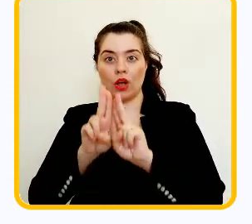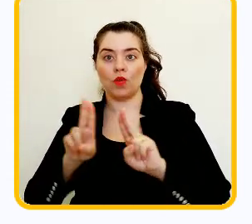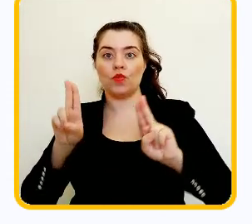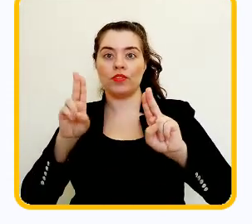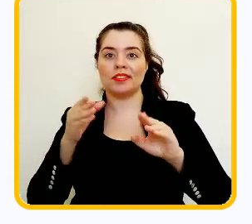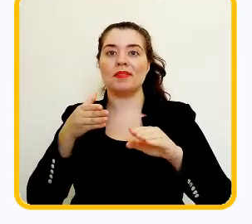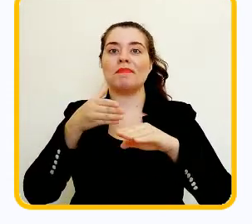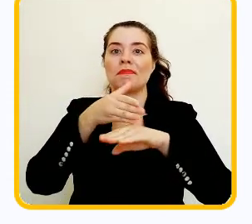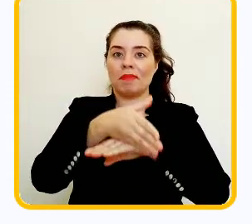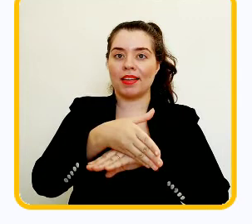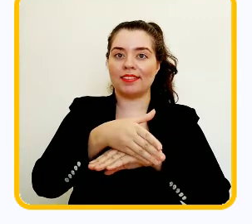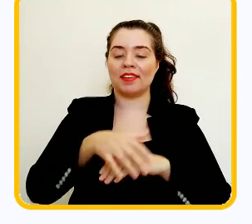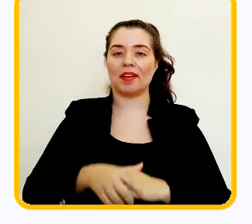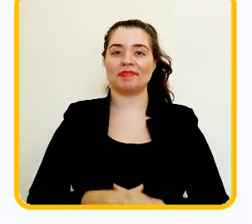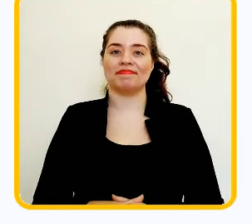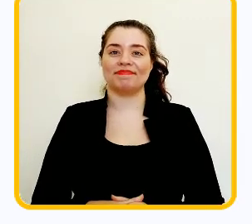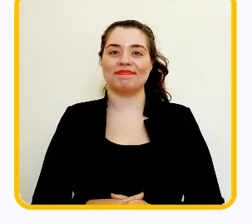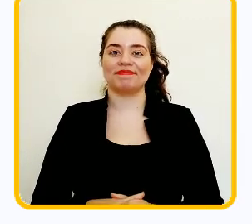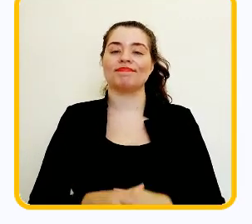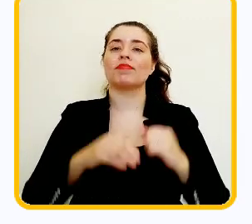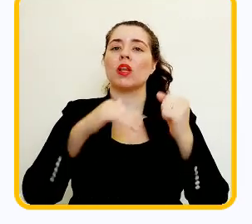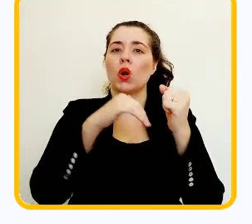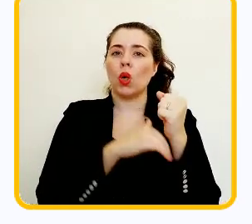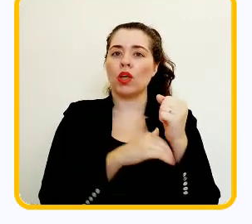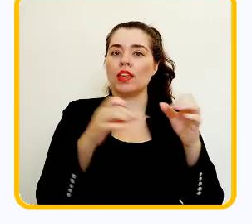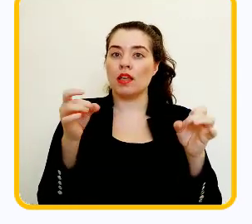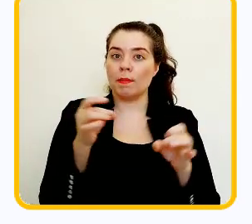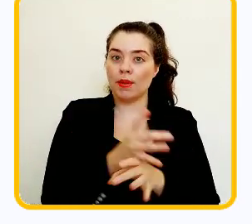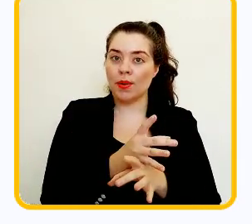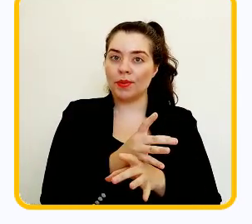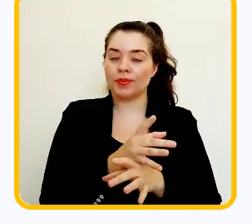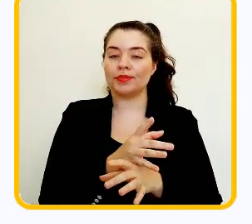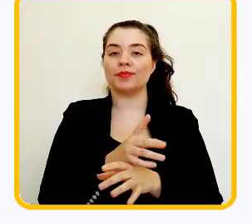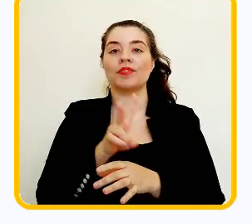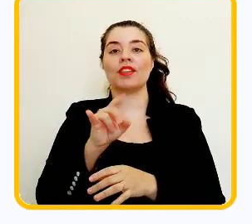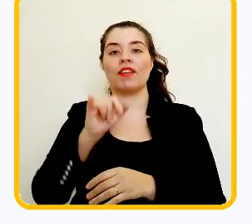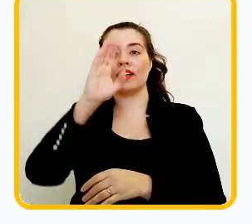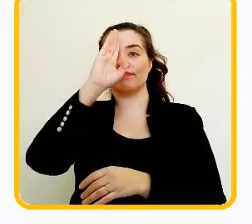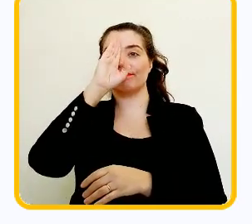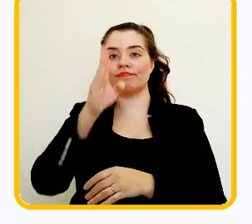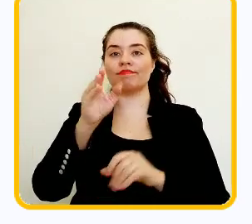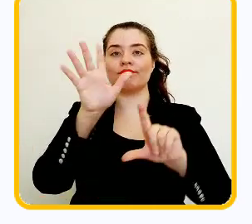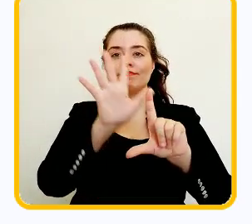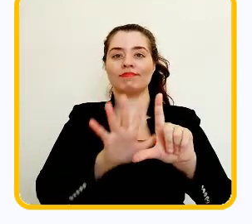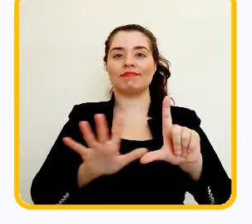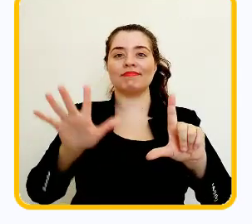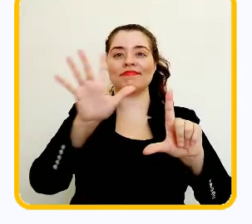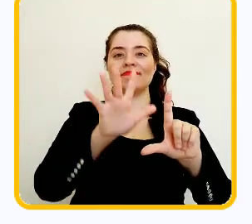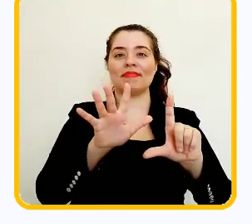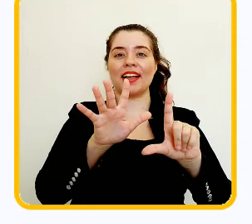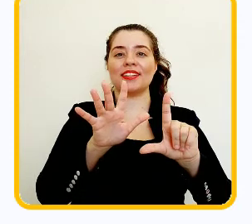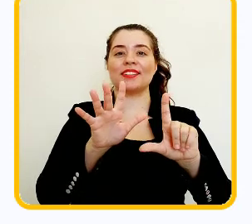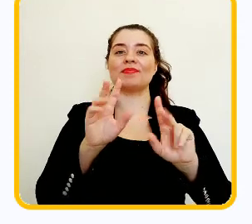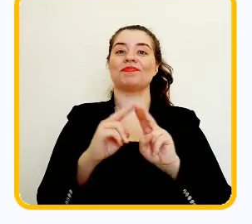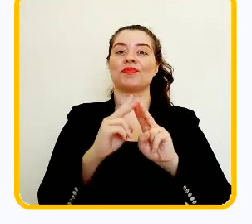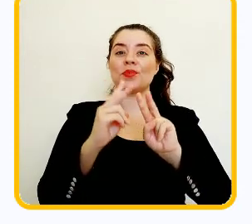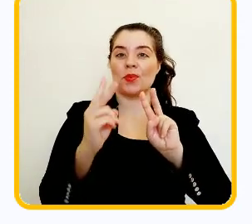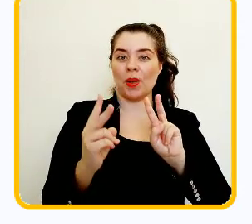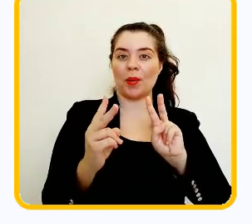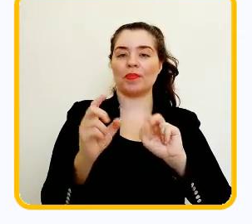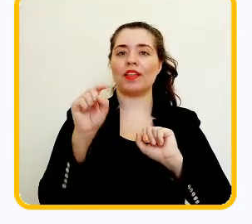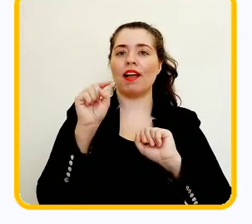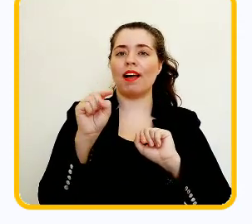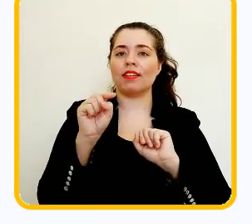acessar o Moodle no seu dispositivo móvel. Após realizar o seu login, você será direcionado à página inicial do ambiente virtual, onde